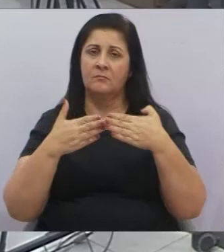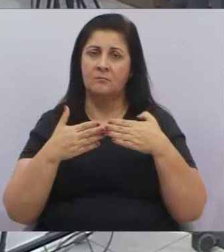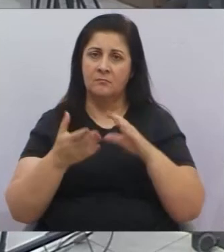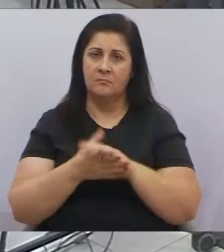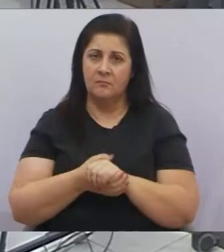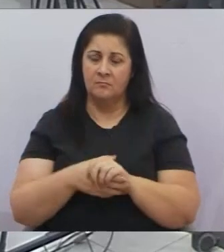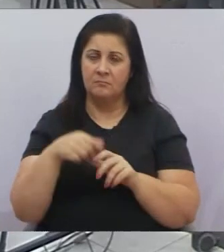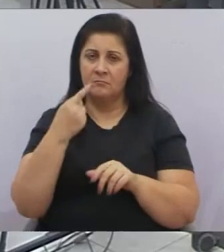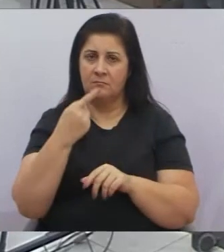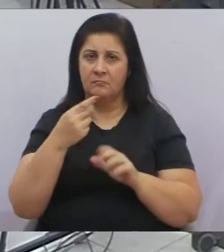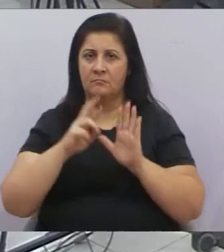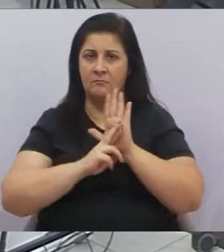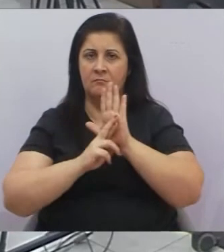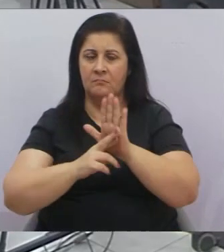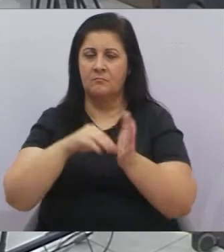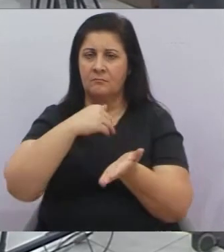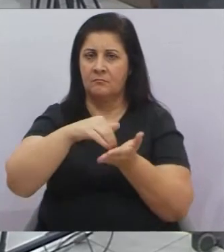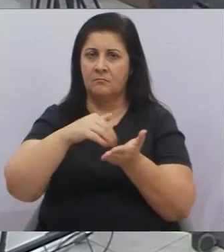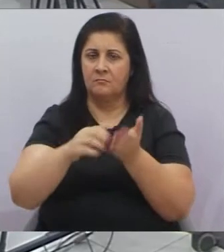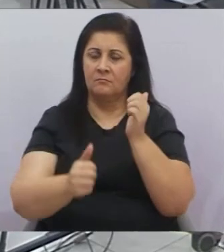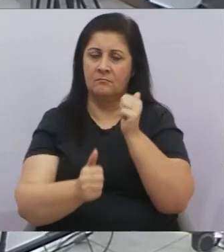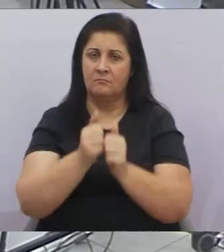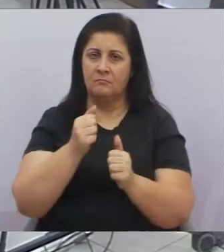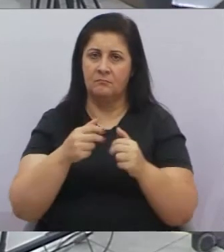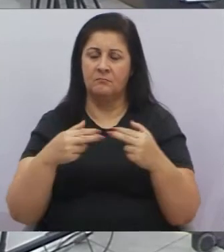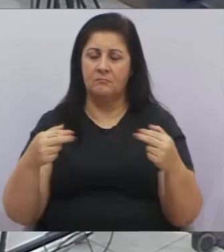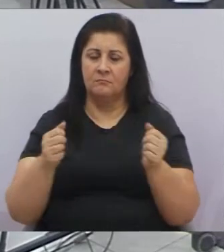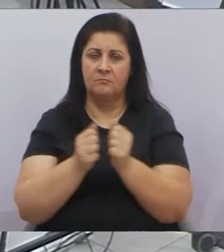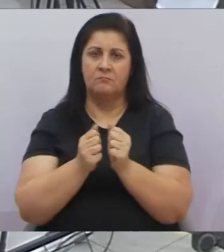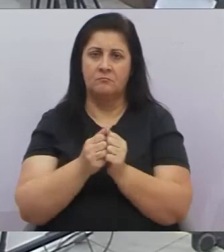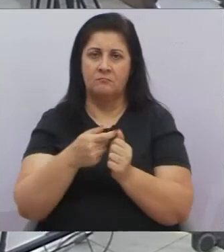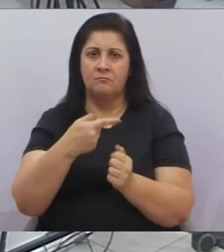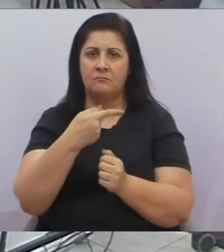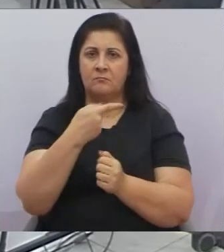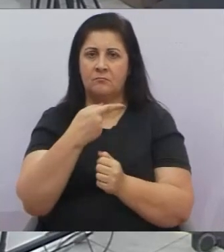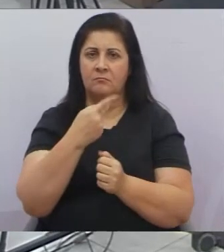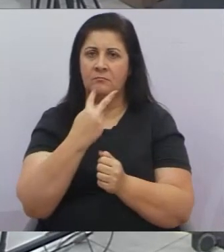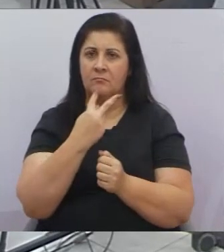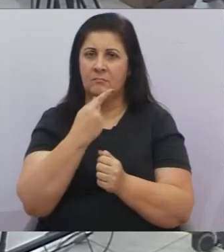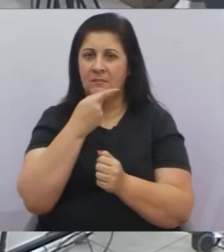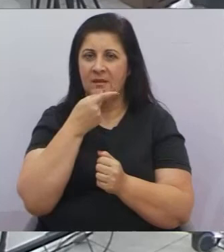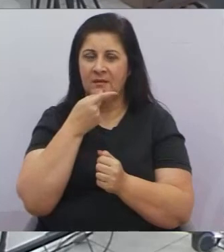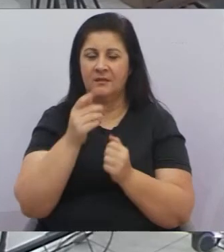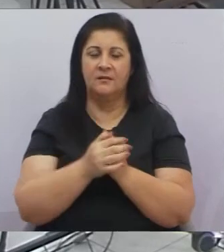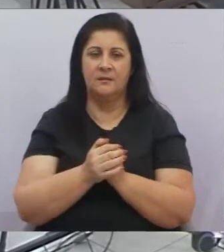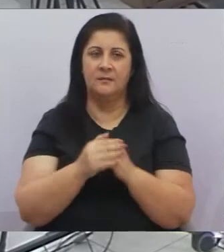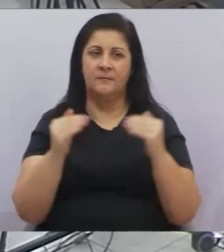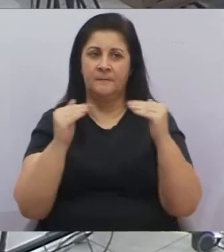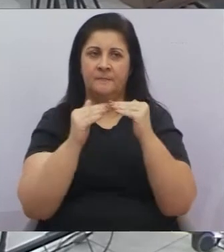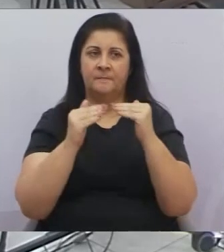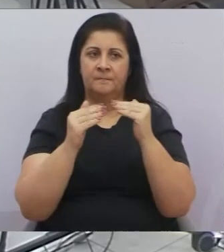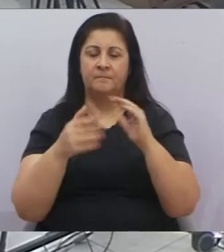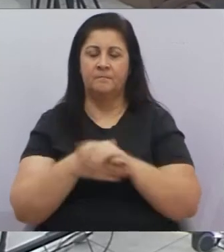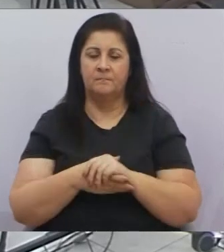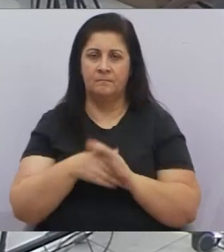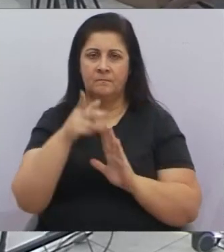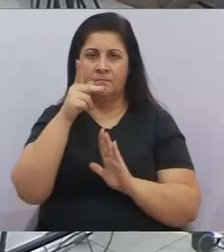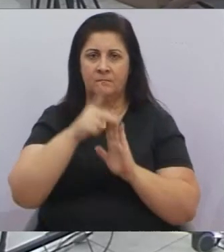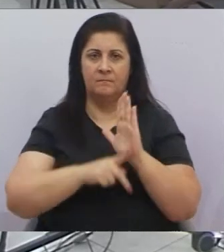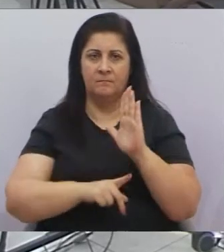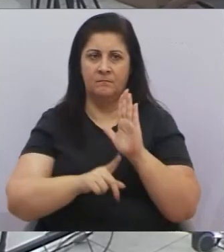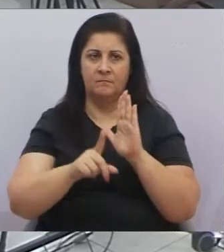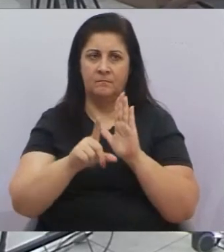um representante da Secretaria, e o meu amigo Hernani Barreto, do Republicanos. Sou favorável ao